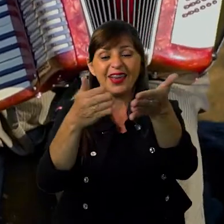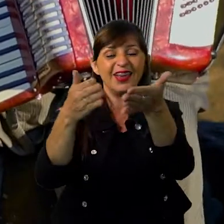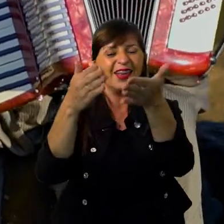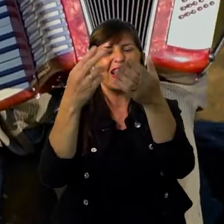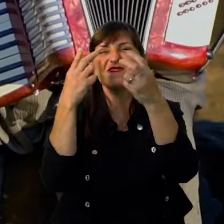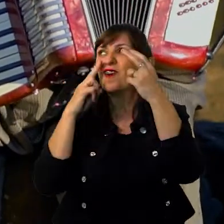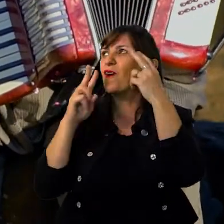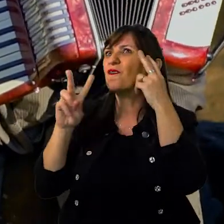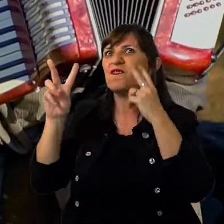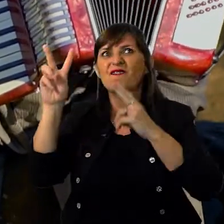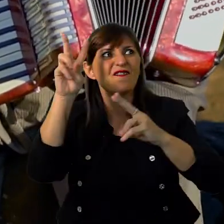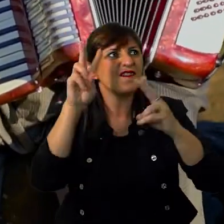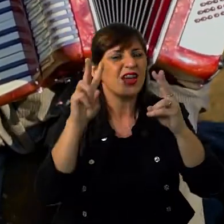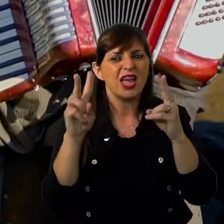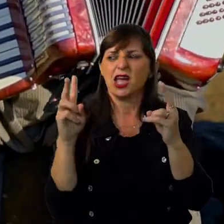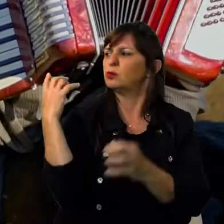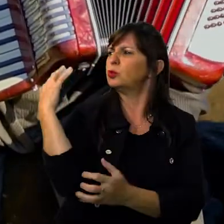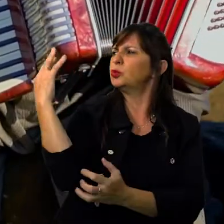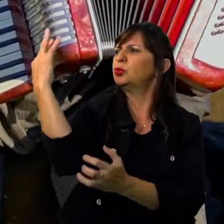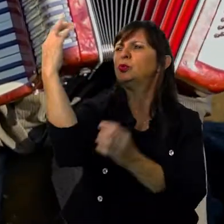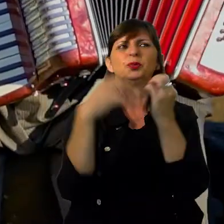para Gente